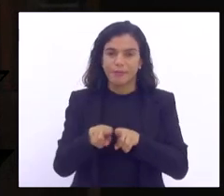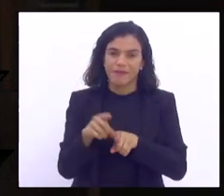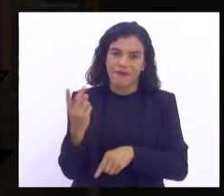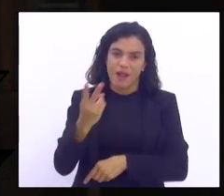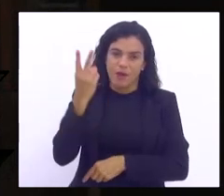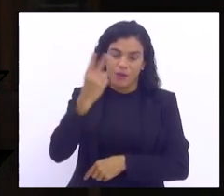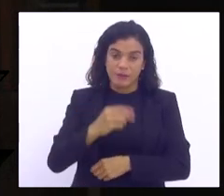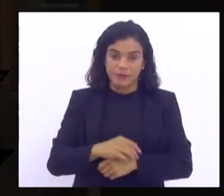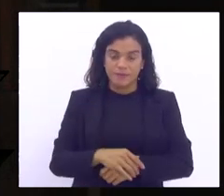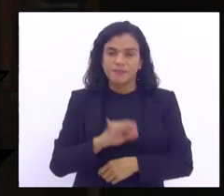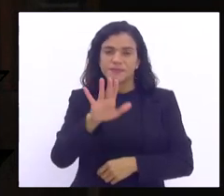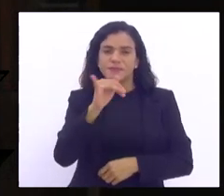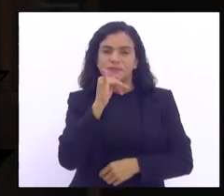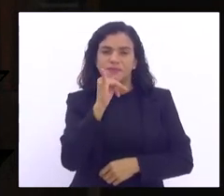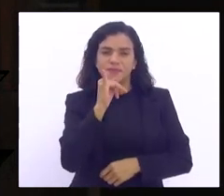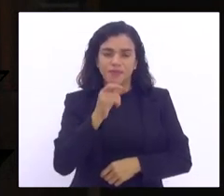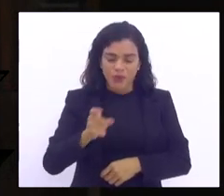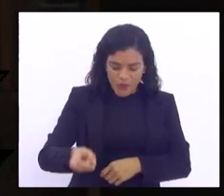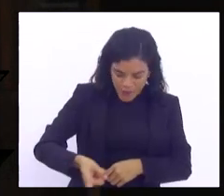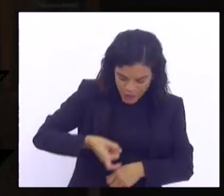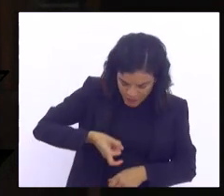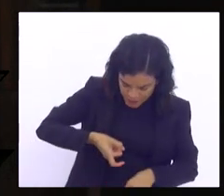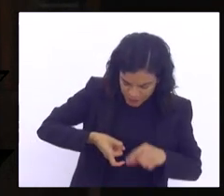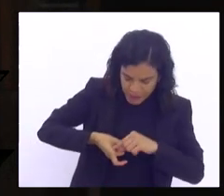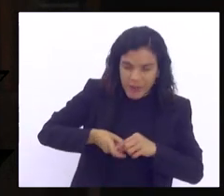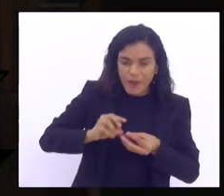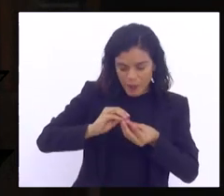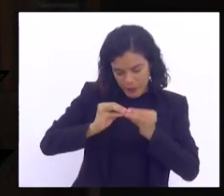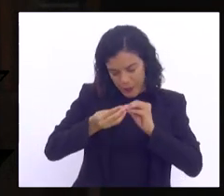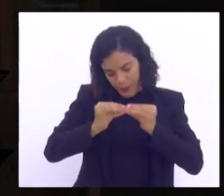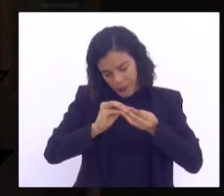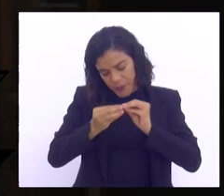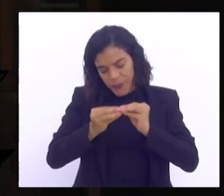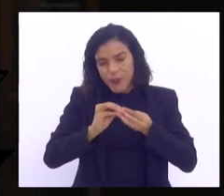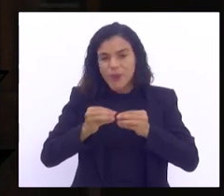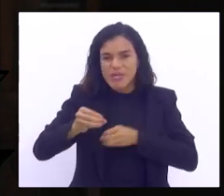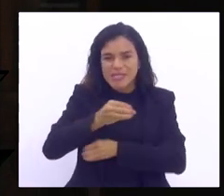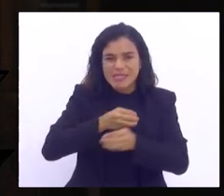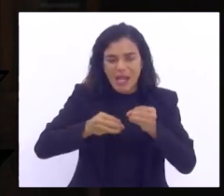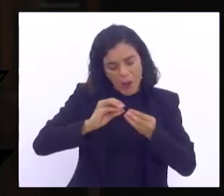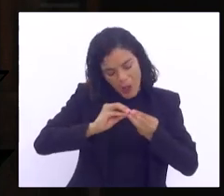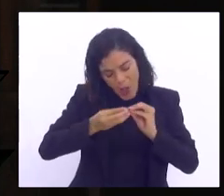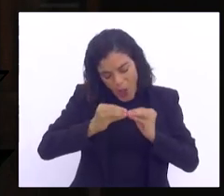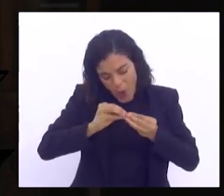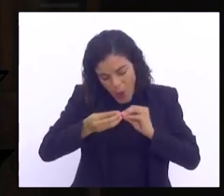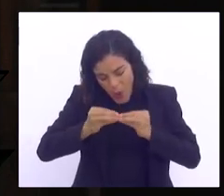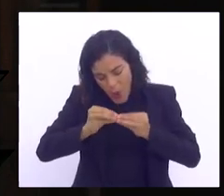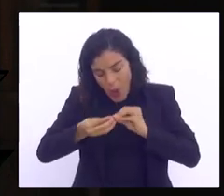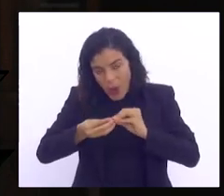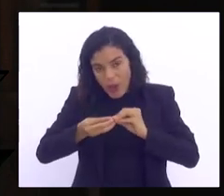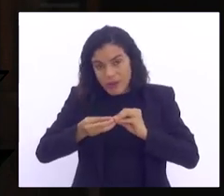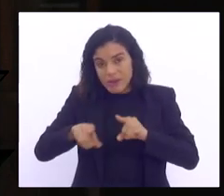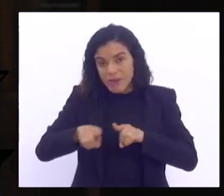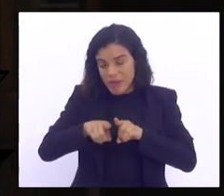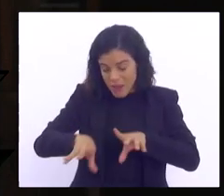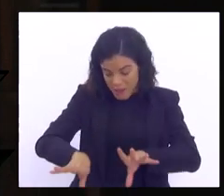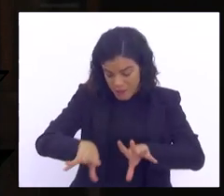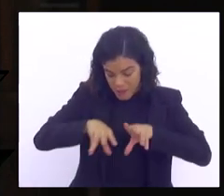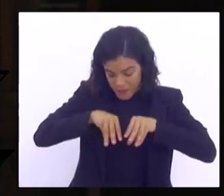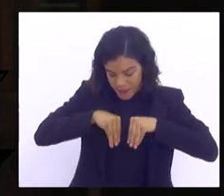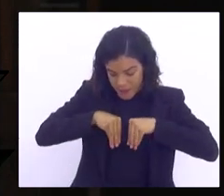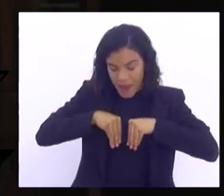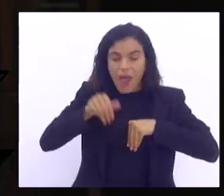Considerando-se o feto como um amontoado de células ou algo pertencente ao corpo da